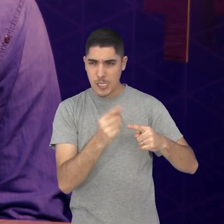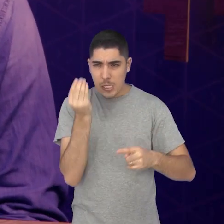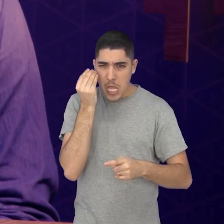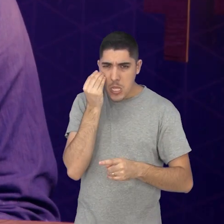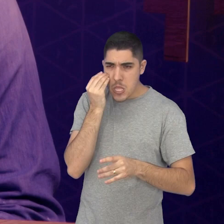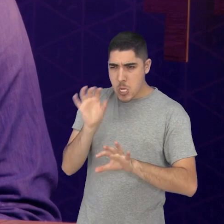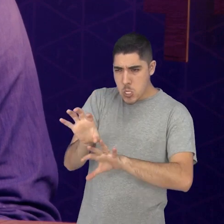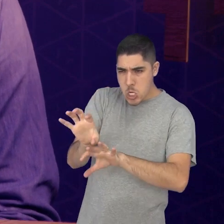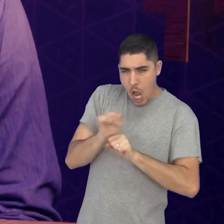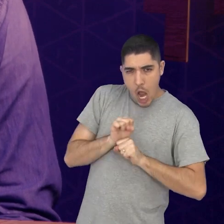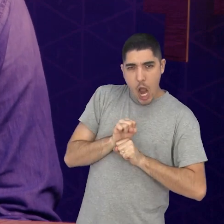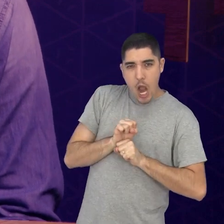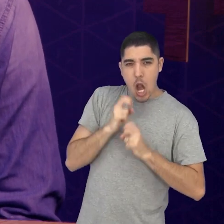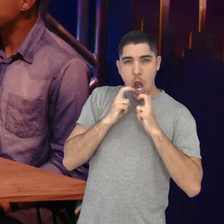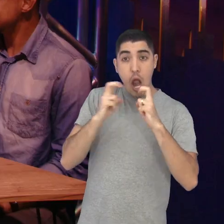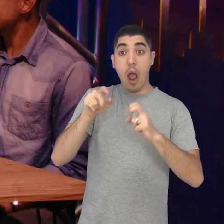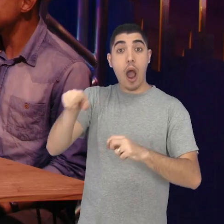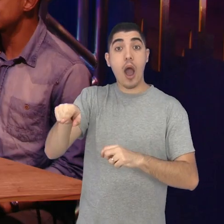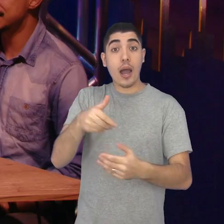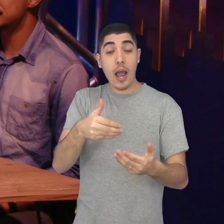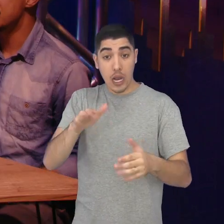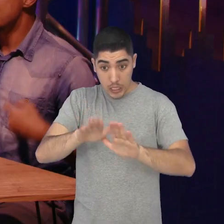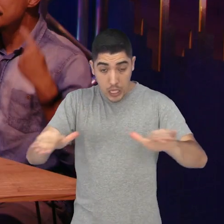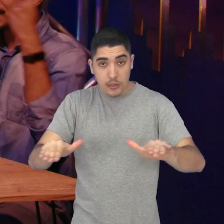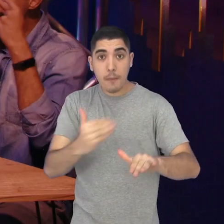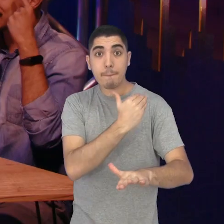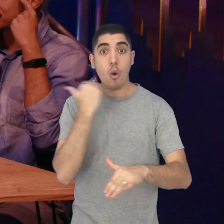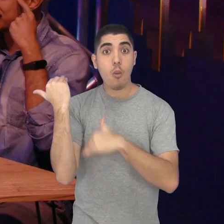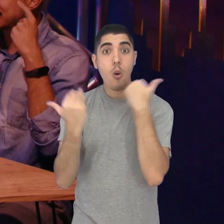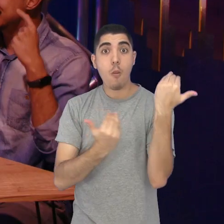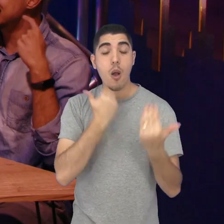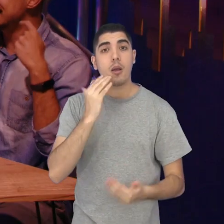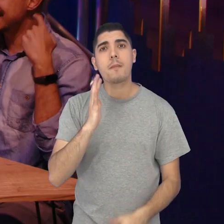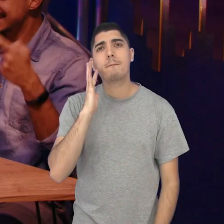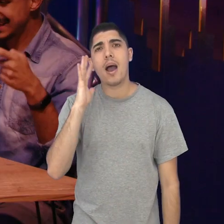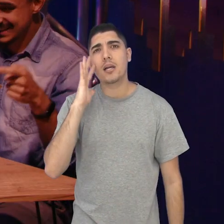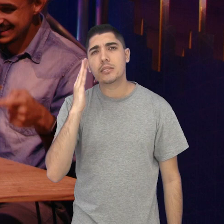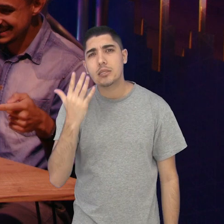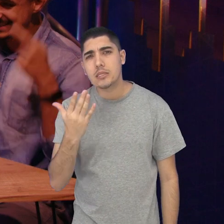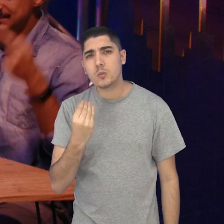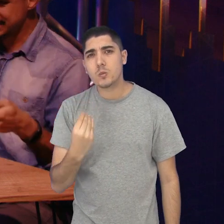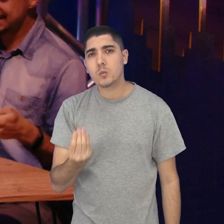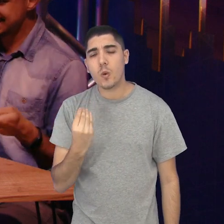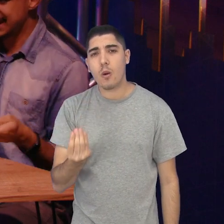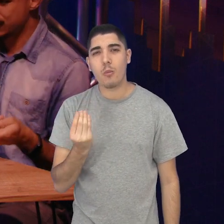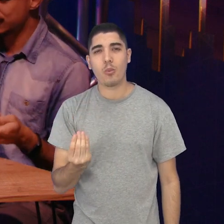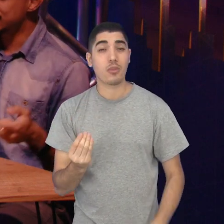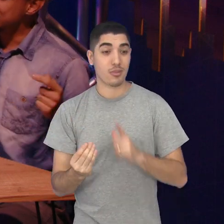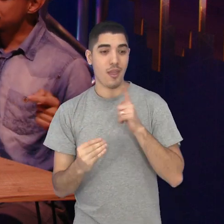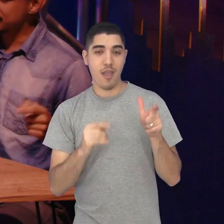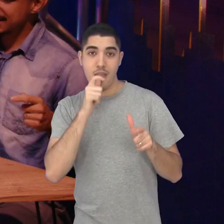grito das crianças. Algo que mataria as crianças. E pensa só, né, na crítica em cima desse